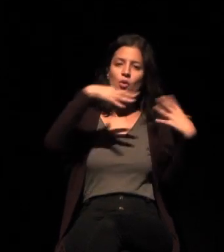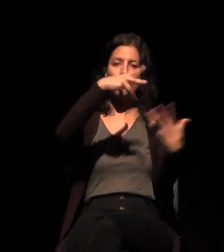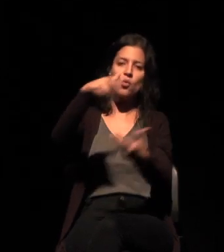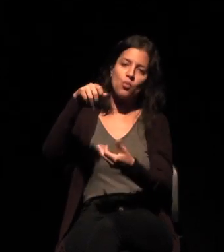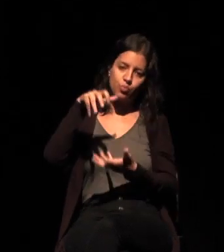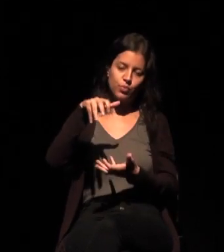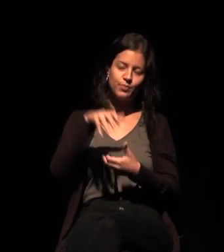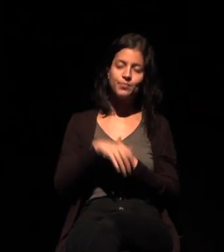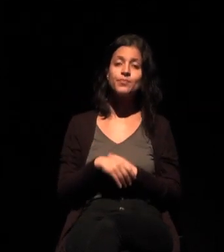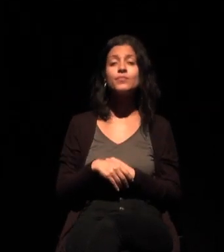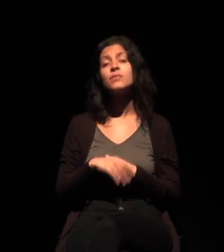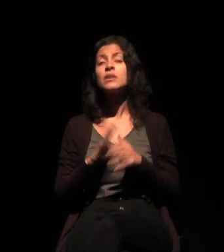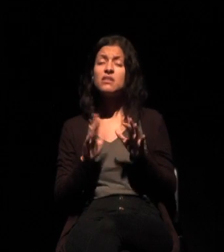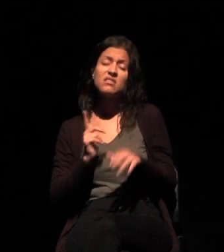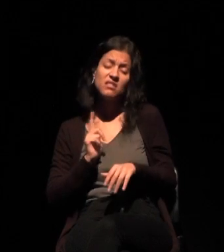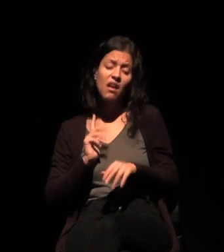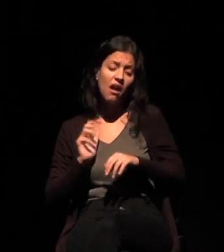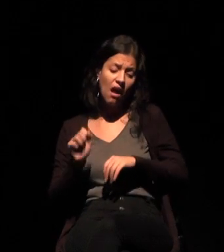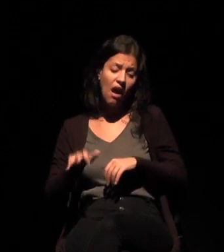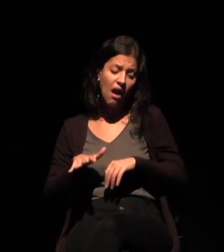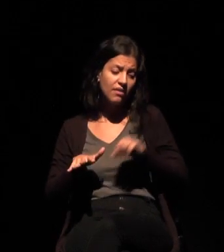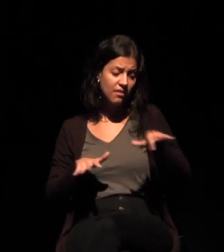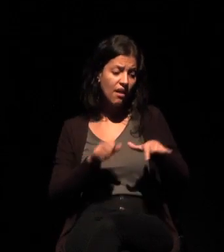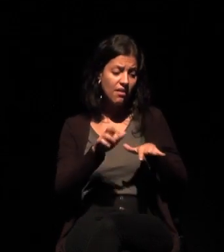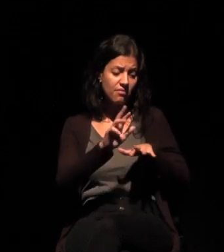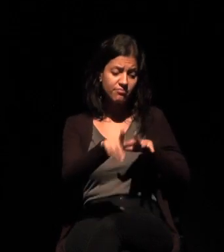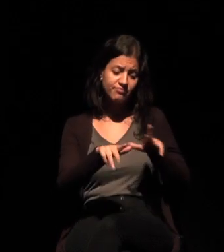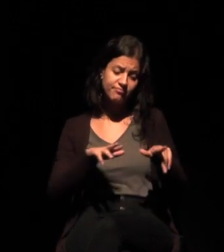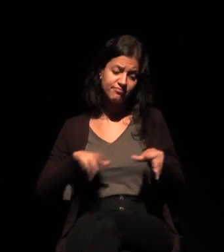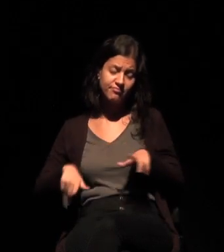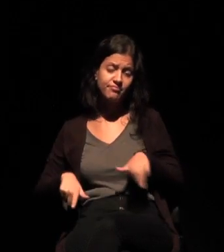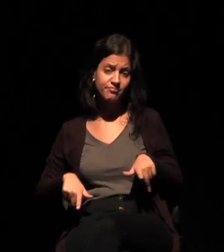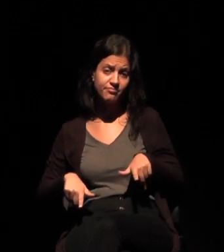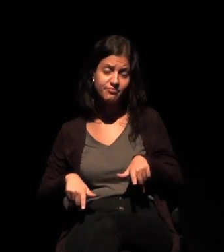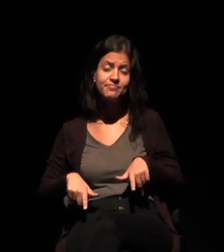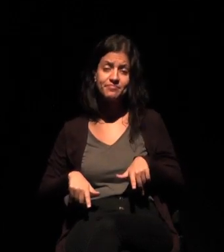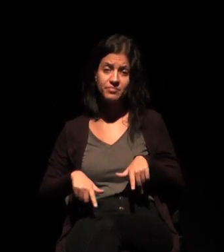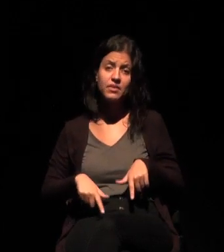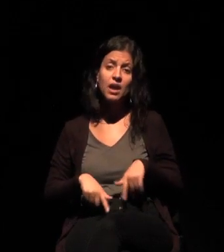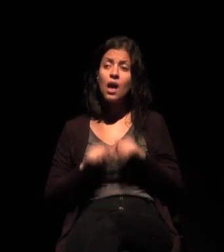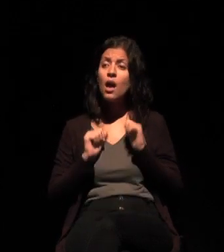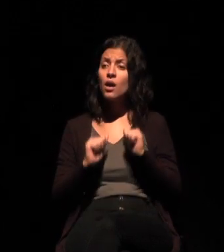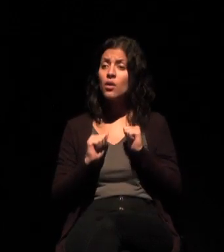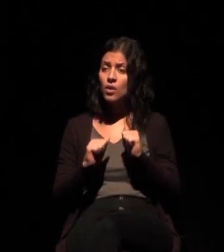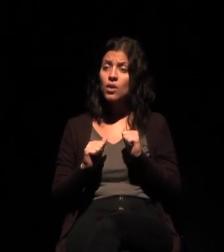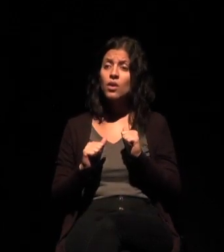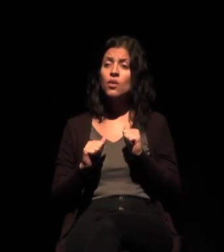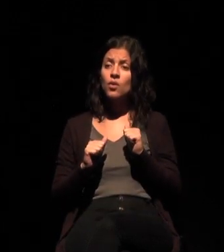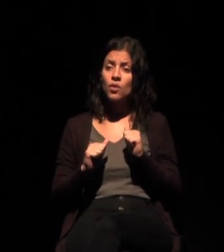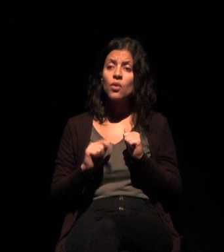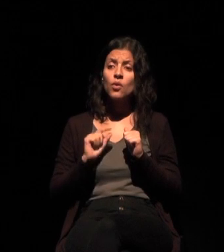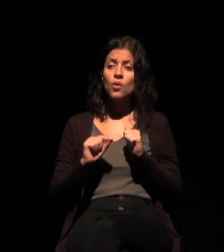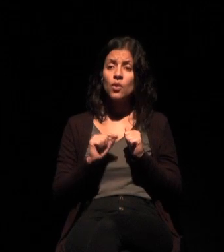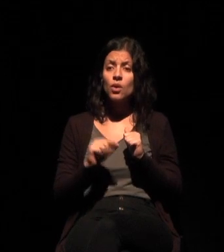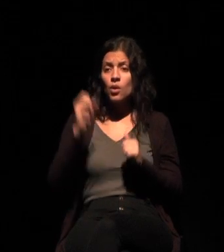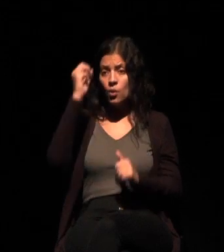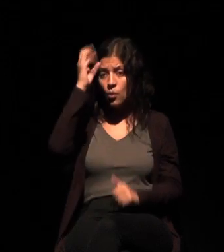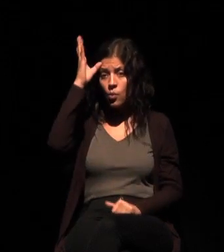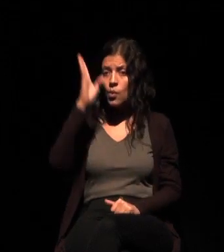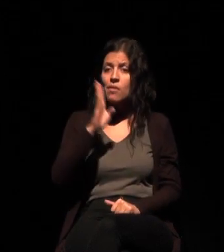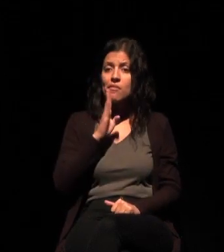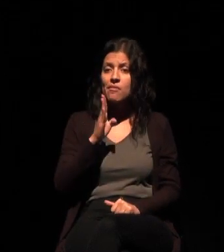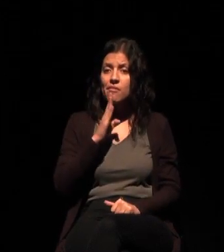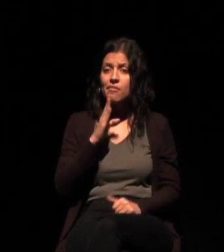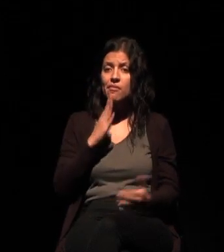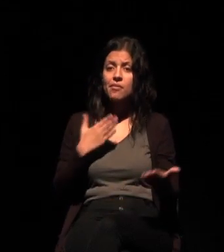áreas depois ativar melhor das nossas as nossas ações da partilha de conhecimento nós